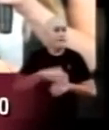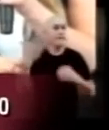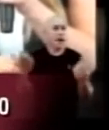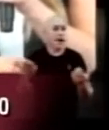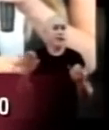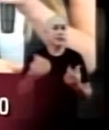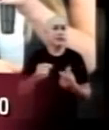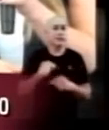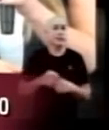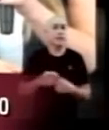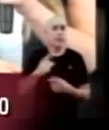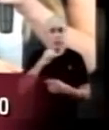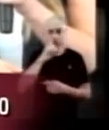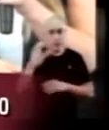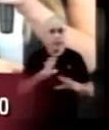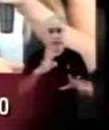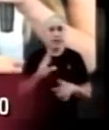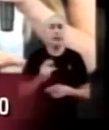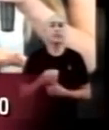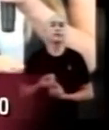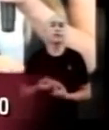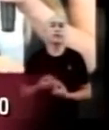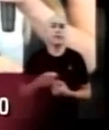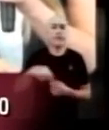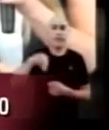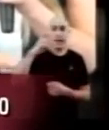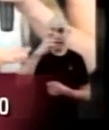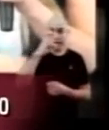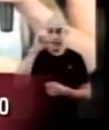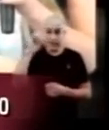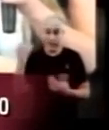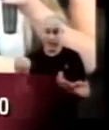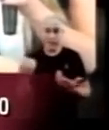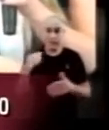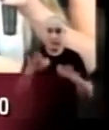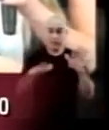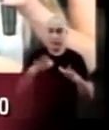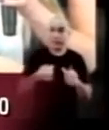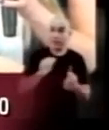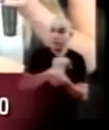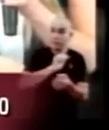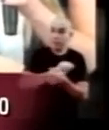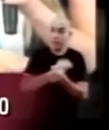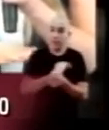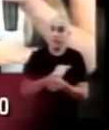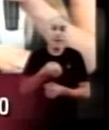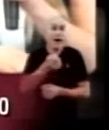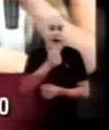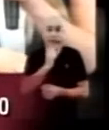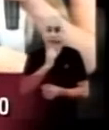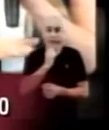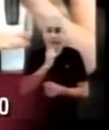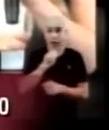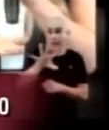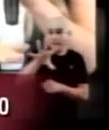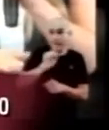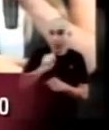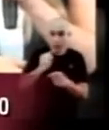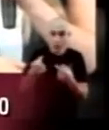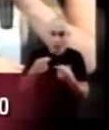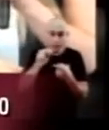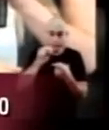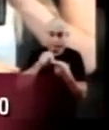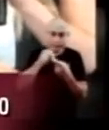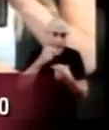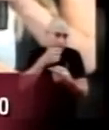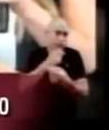nós temos aí 500 casos confirmados, nós temos uma grande parcela que estão aguardando resultados de exames. Então, nós estamos